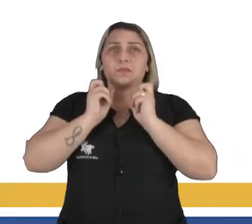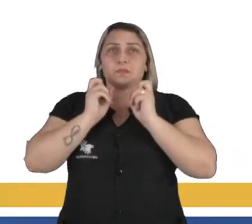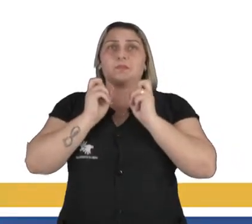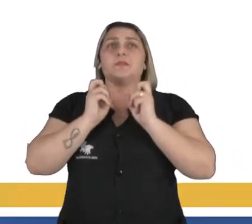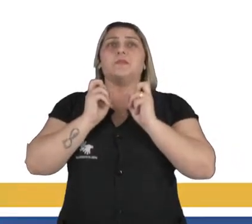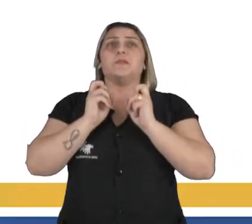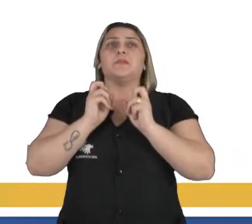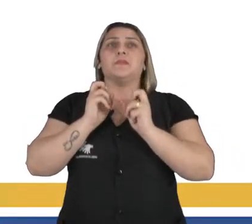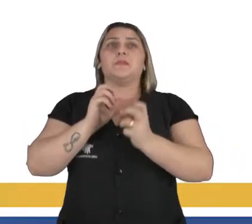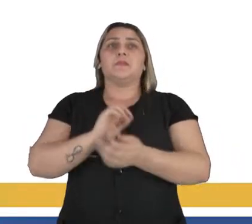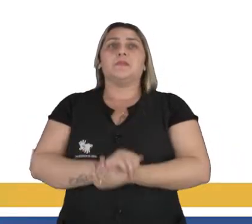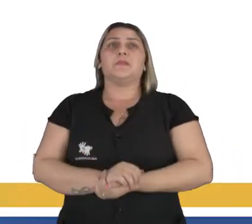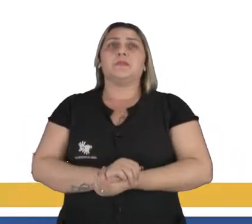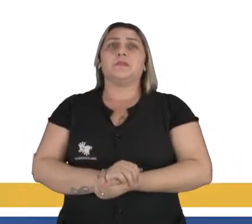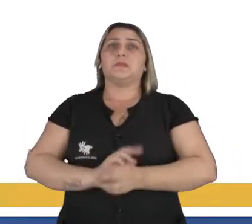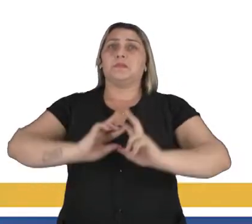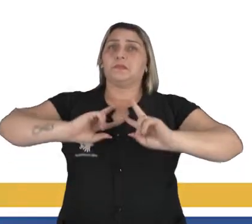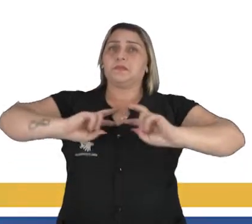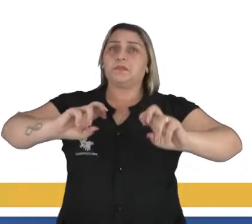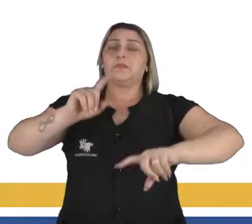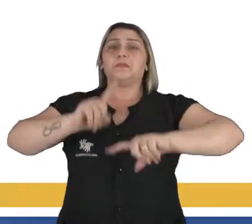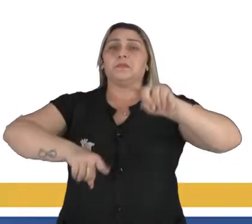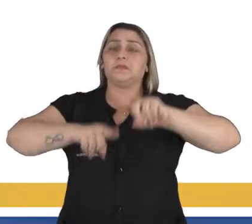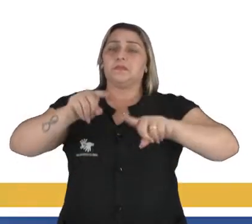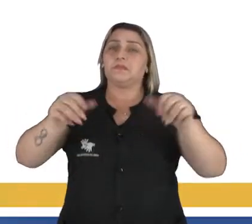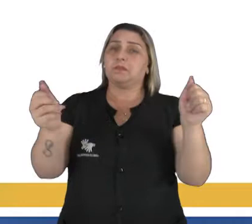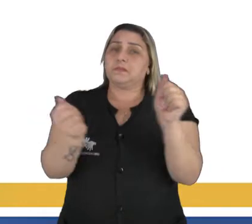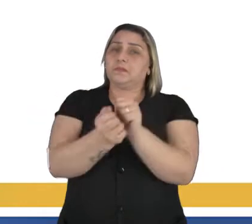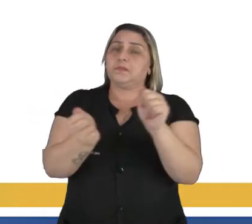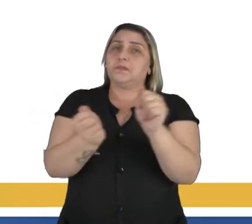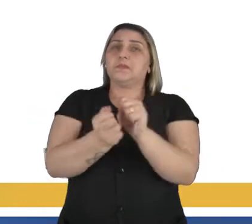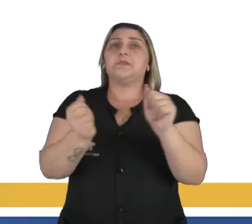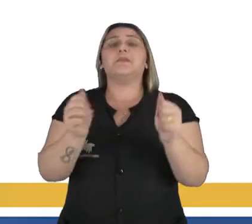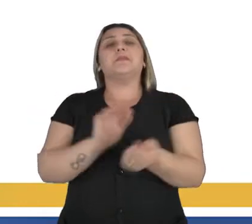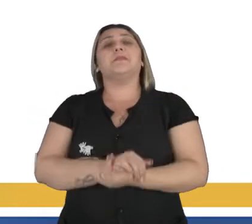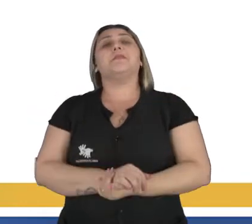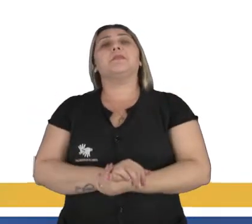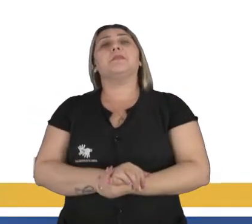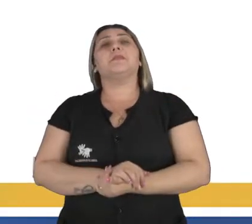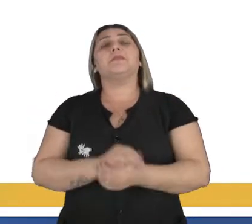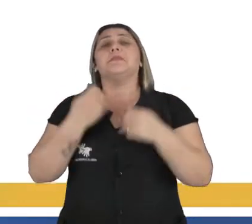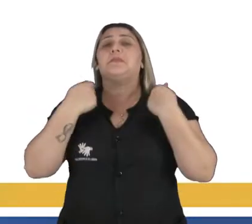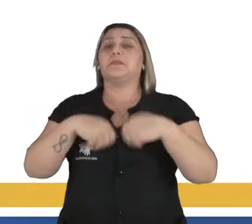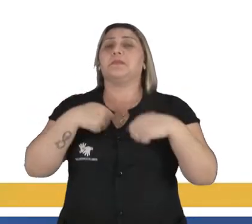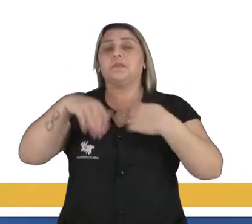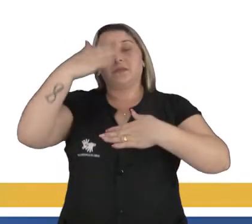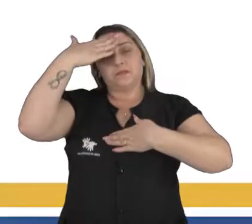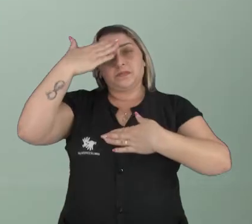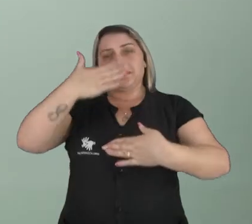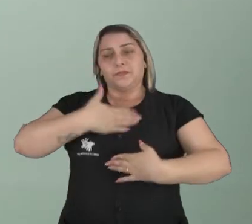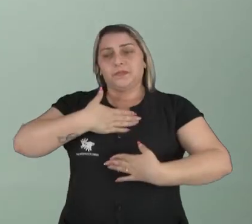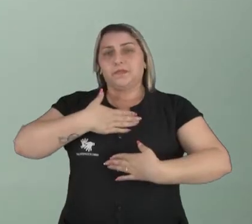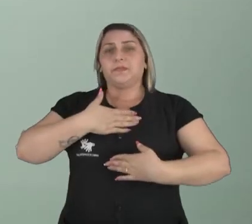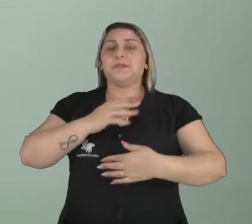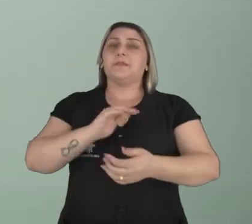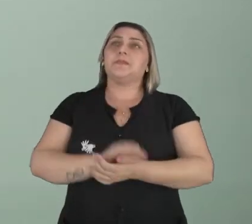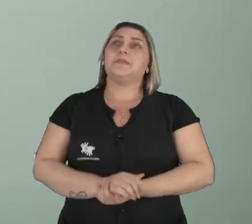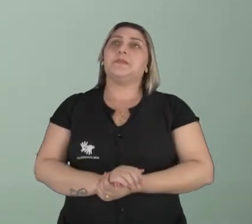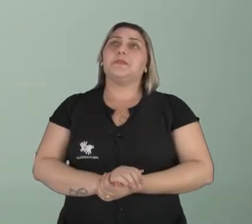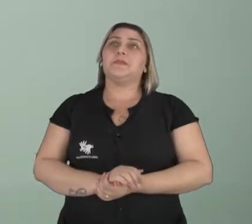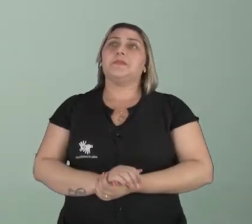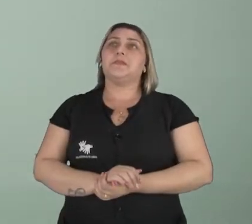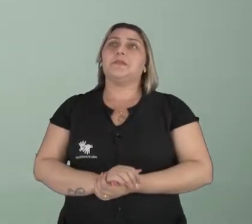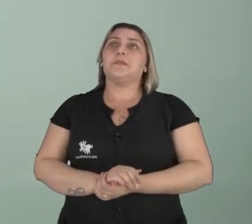estressar se percebesse e perceber as coisas que o cercam então nós precisamos do corpo o